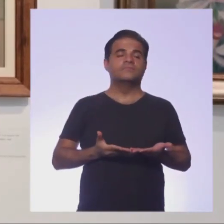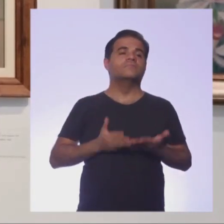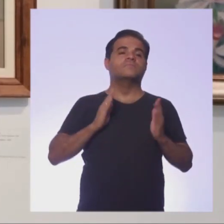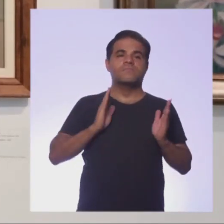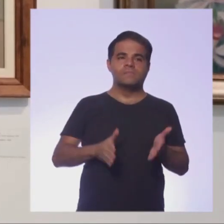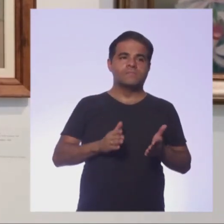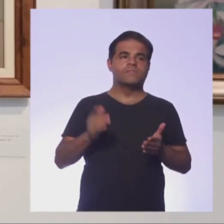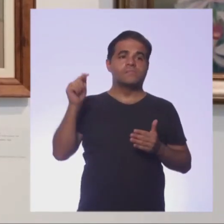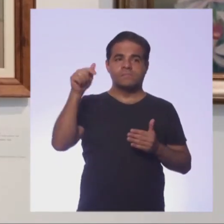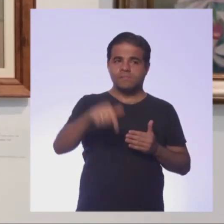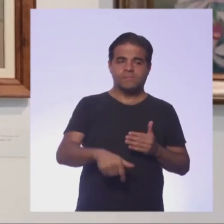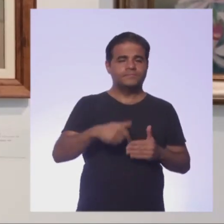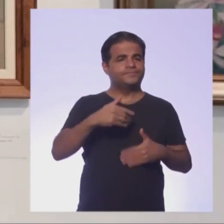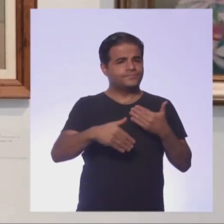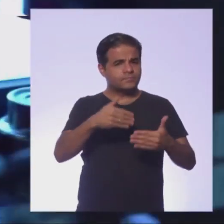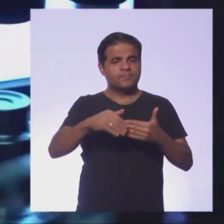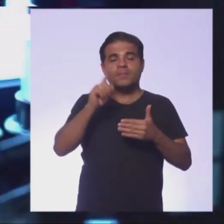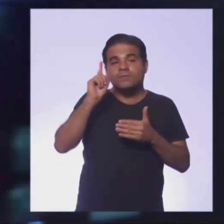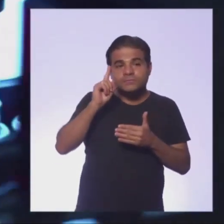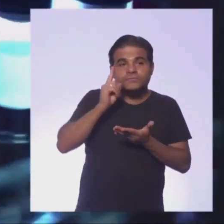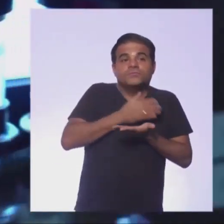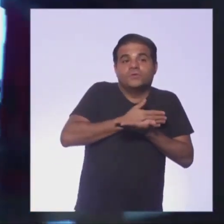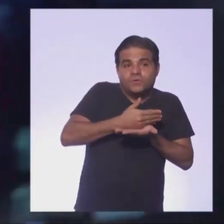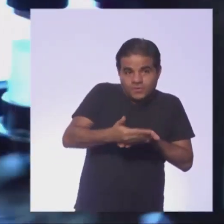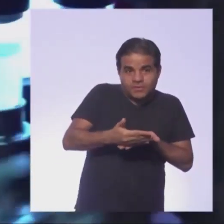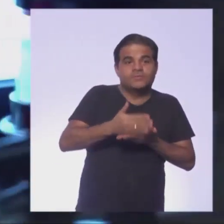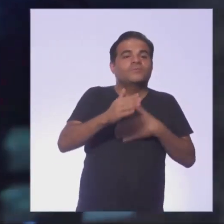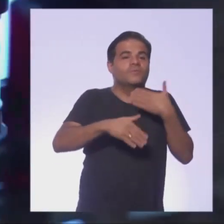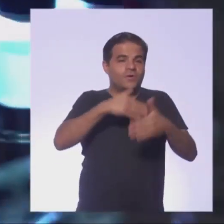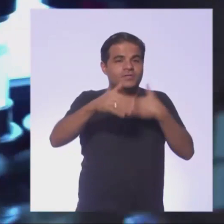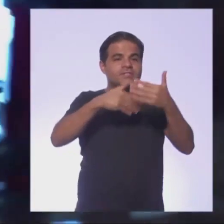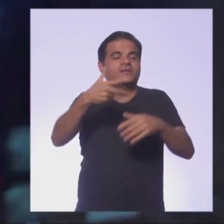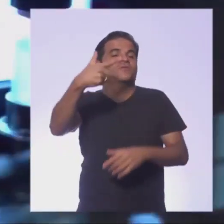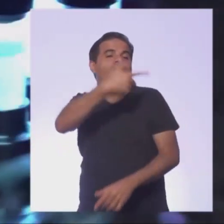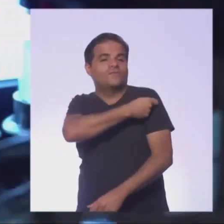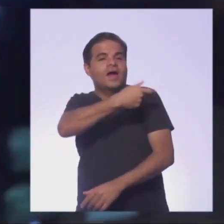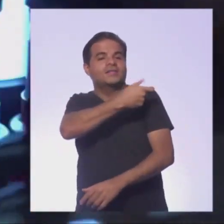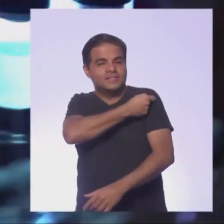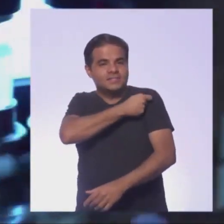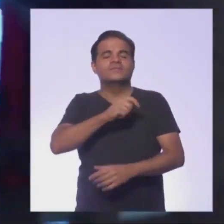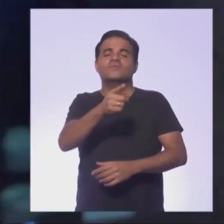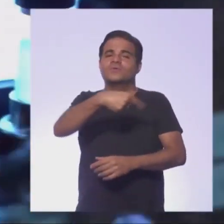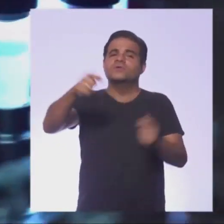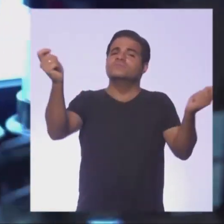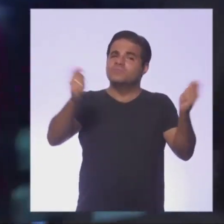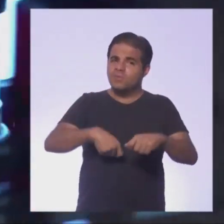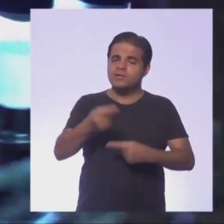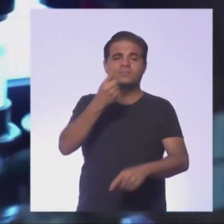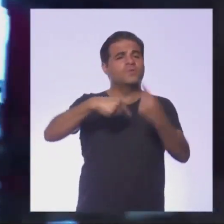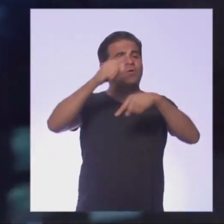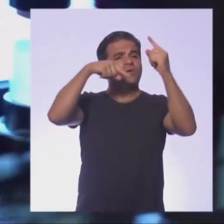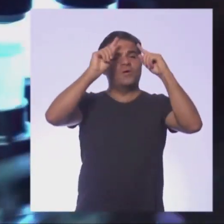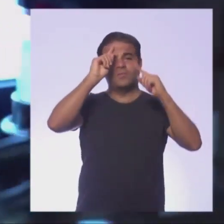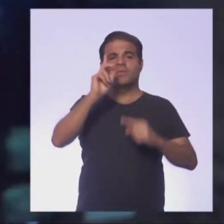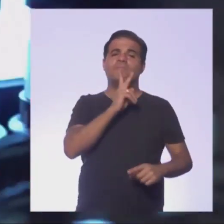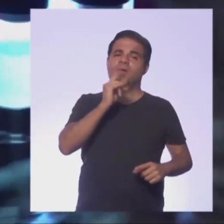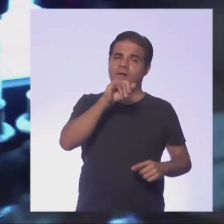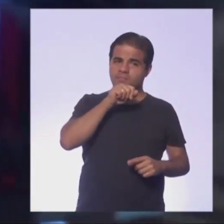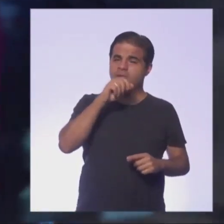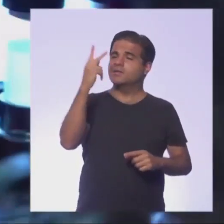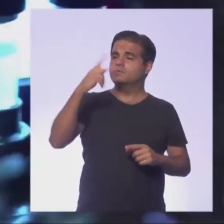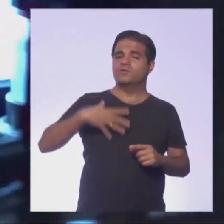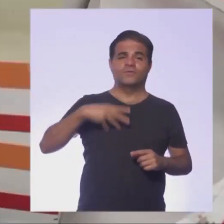já aqui nos próximos dias, começando um processo de vacinação para que a gente possa superar. Pai e mãe, seu